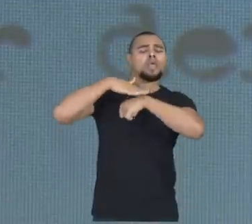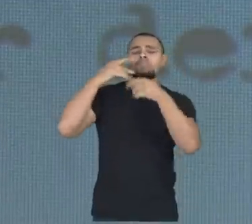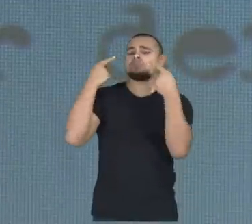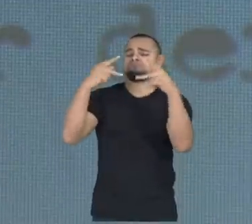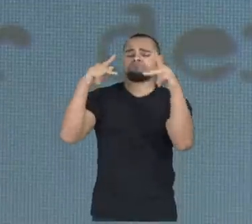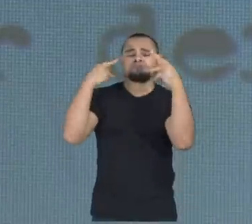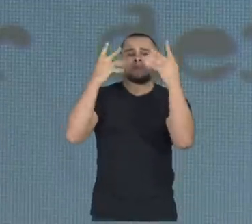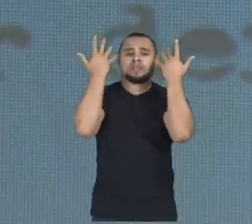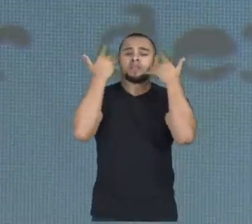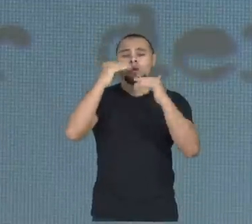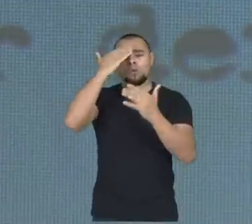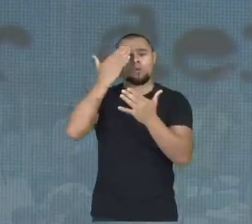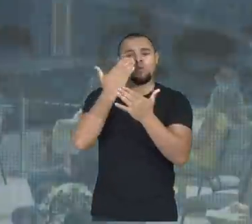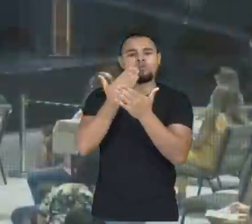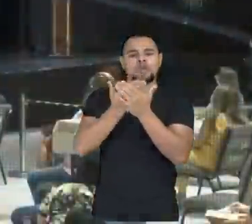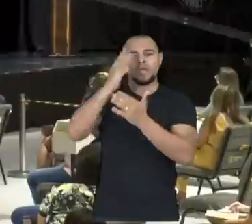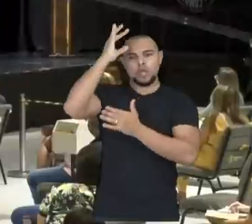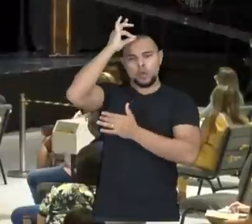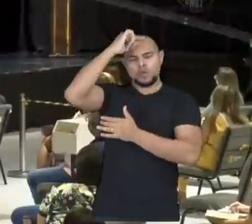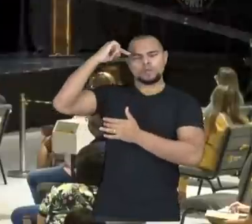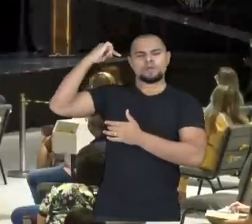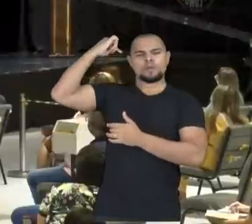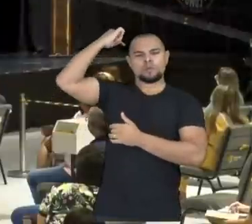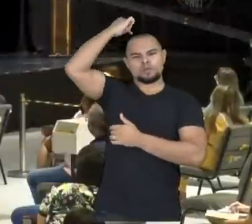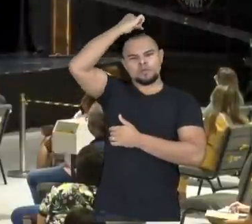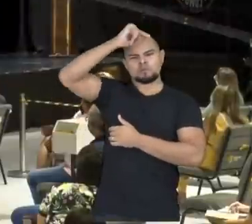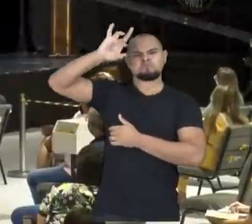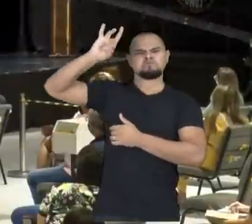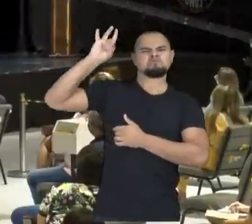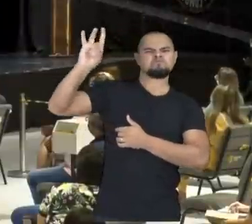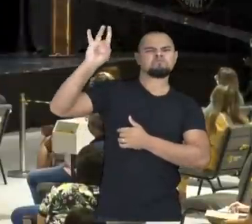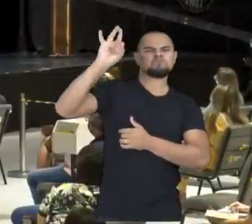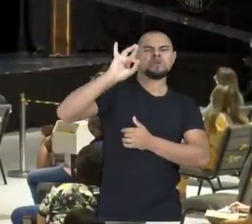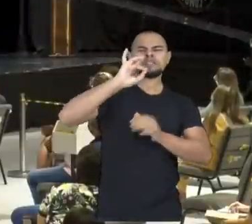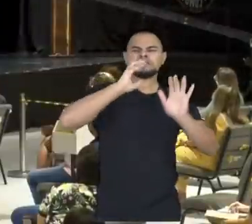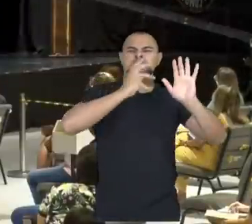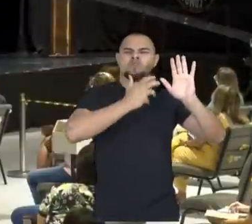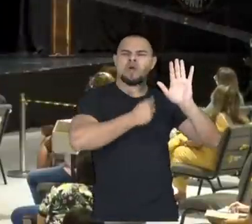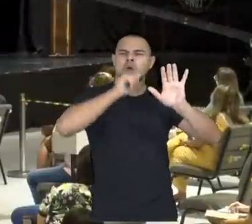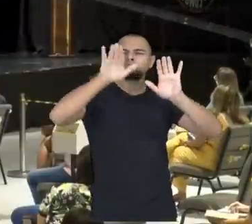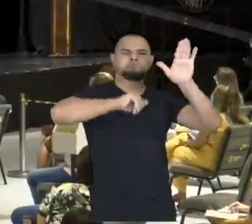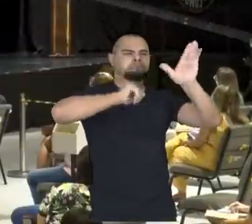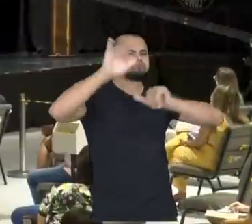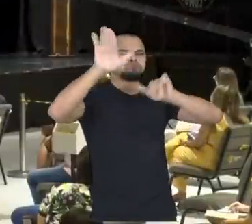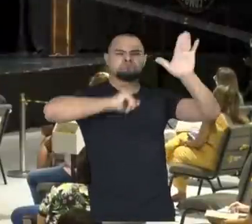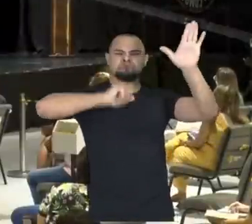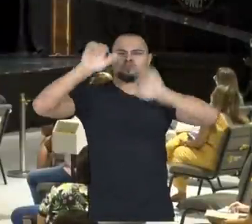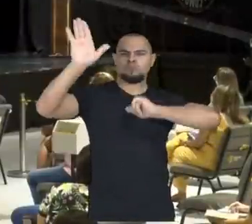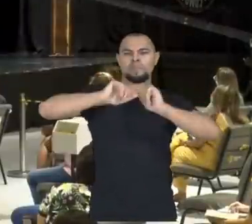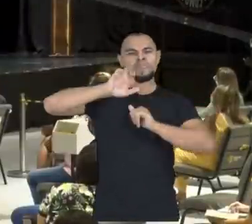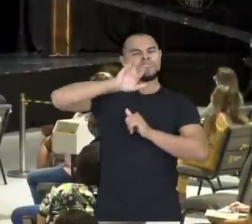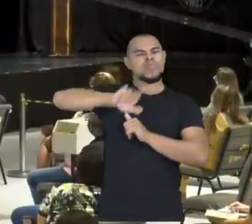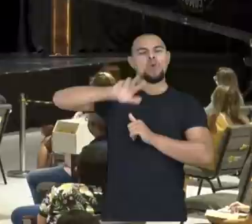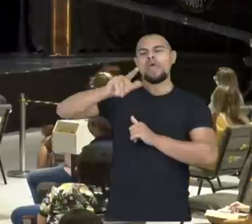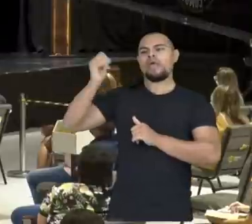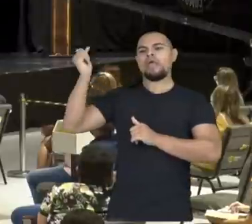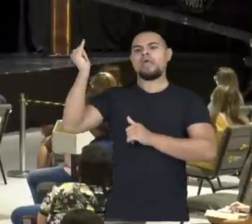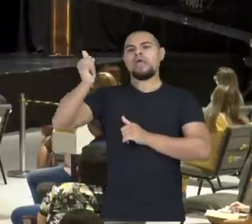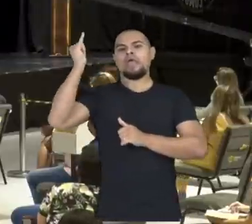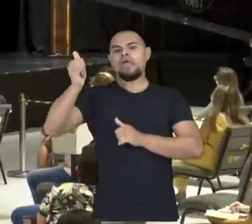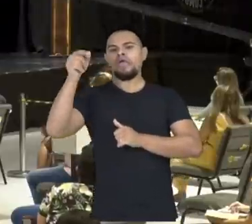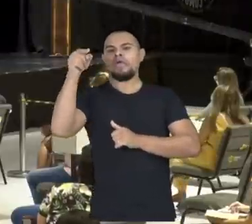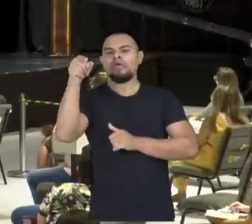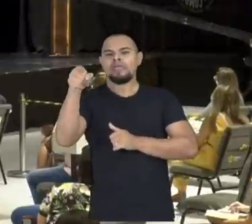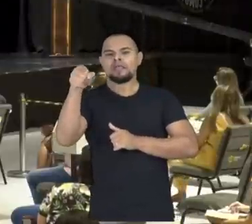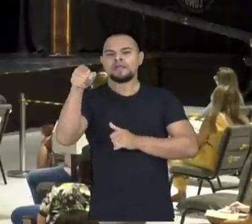e confie que o Espírito Santo vai salvar vidas. Não foi carne nem sangue que te